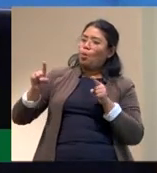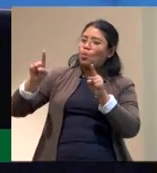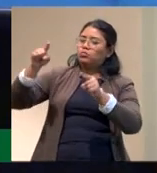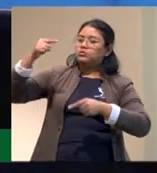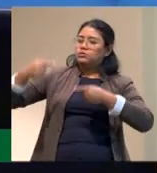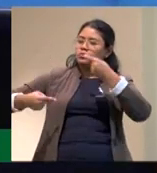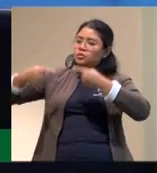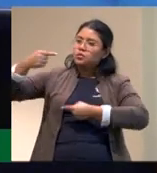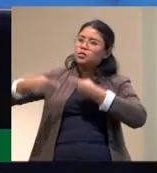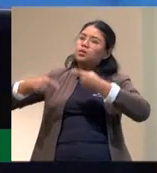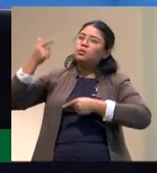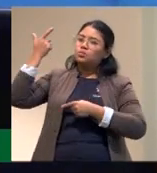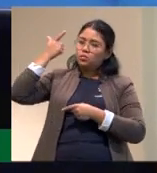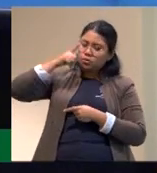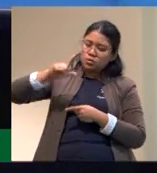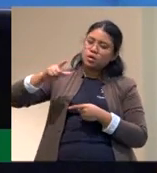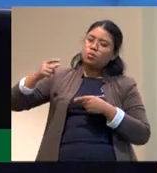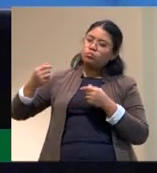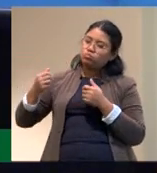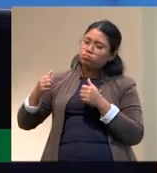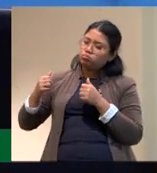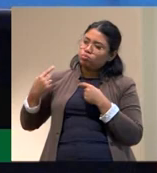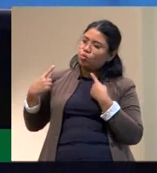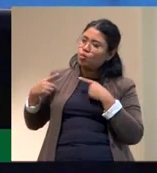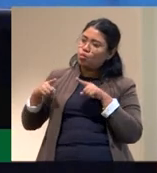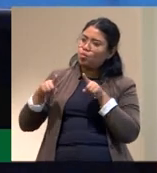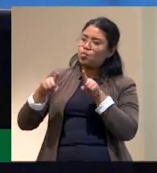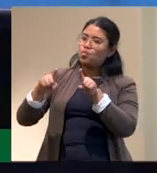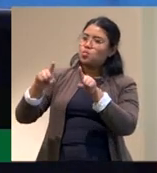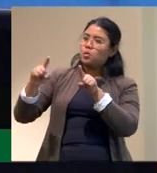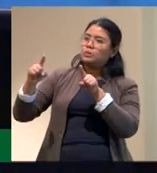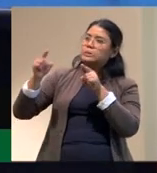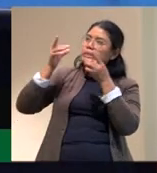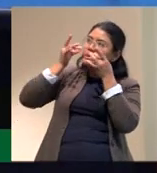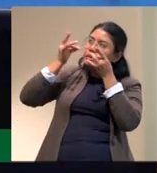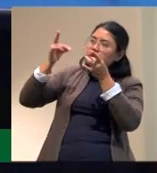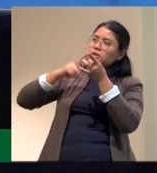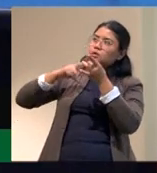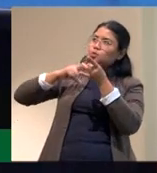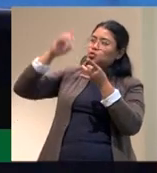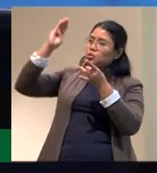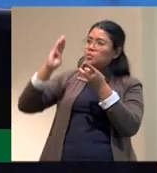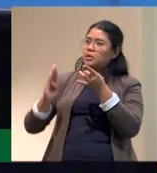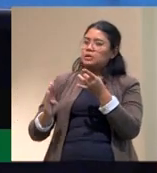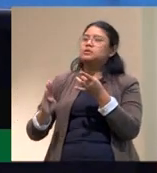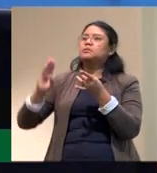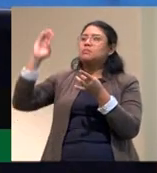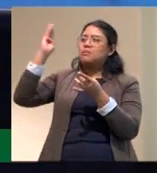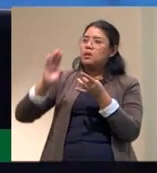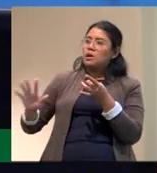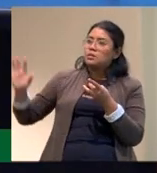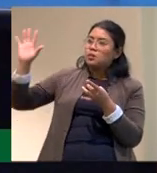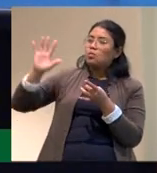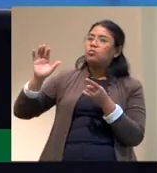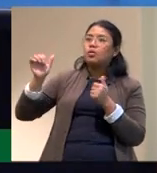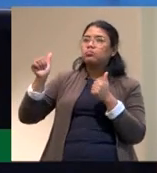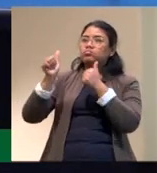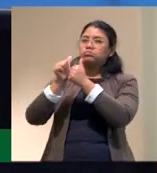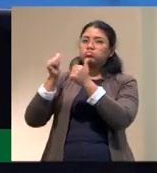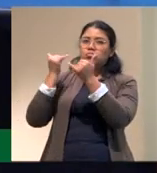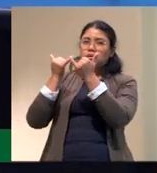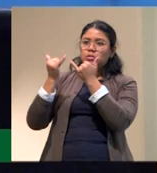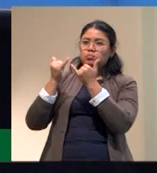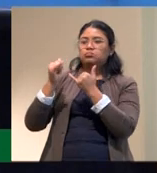nacional, estava desde sempre muito ligada a isso, e eu acho que esse atual documento e a reedição do